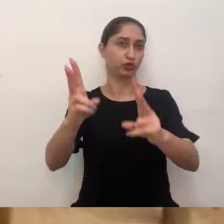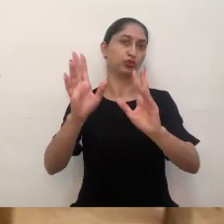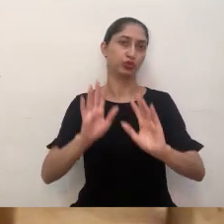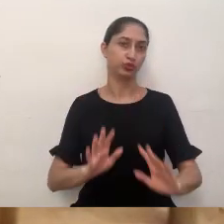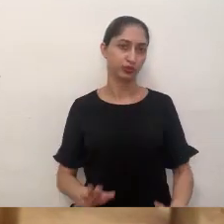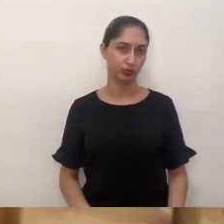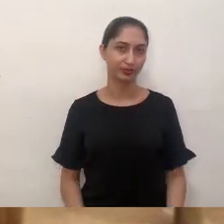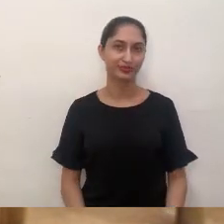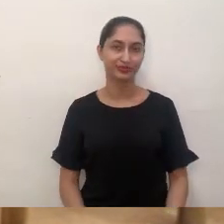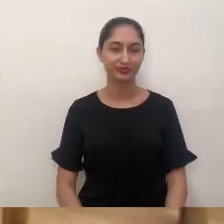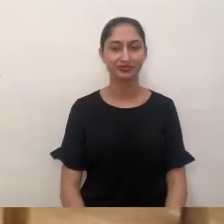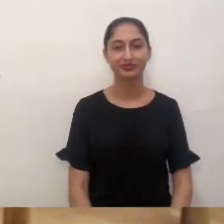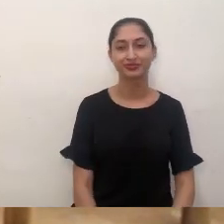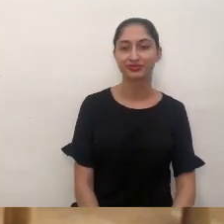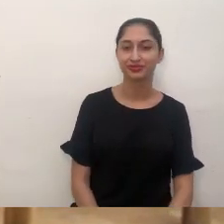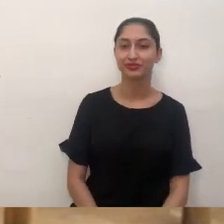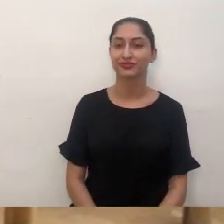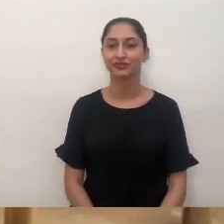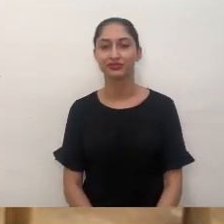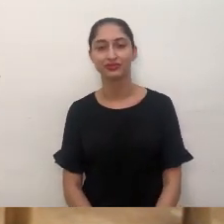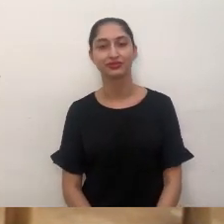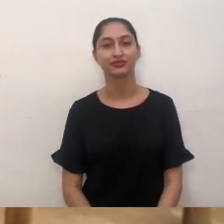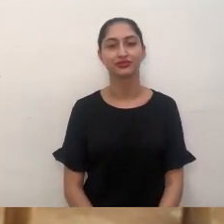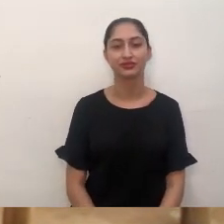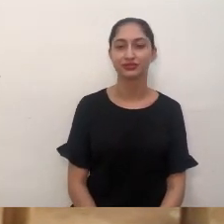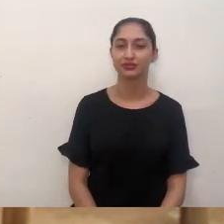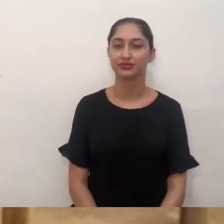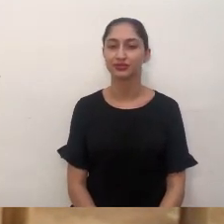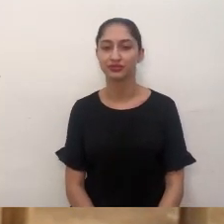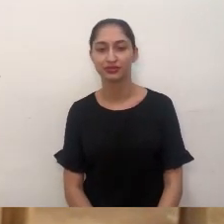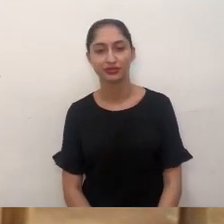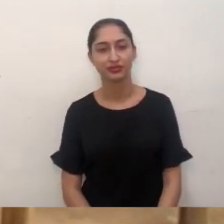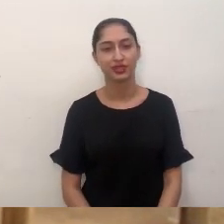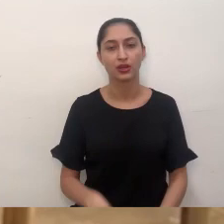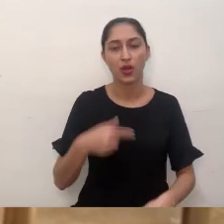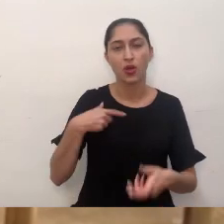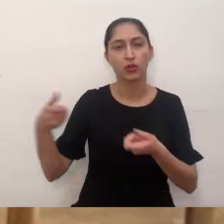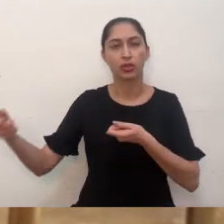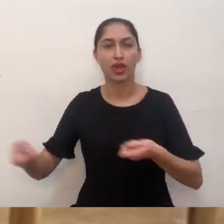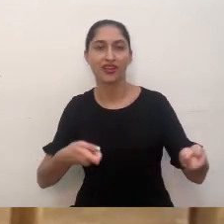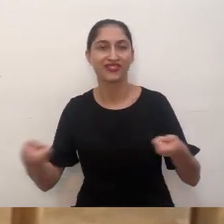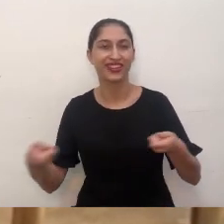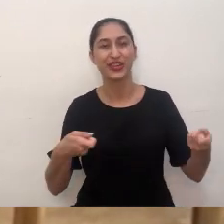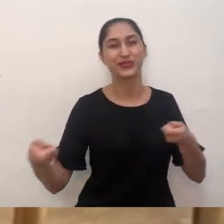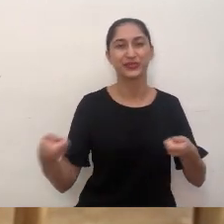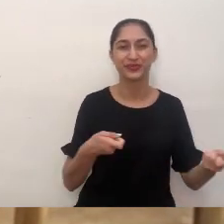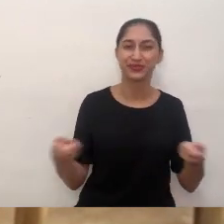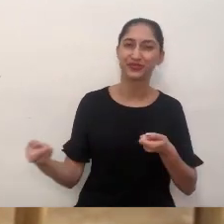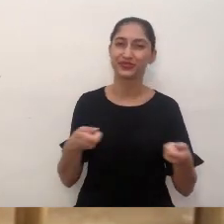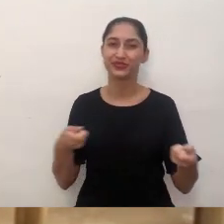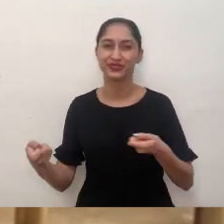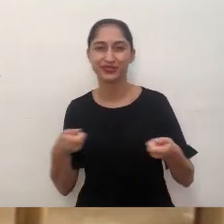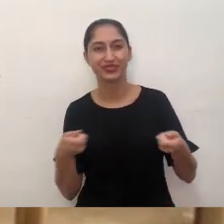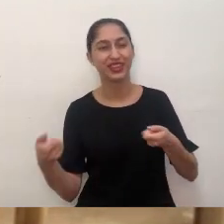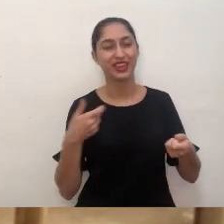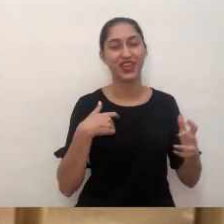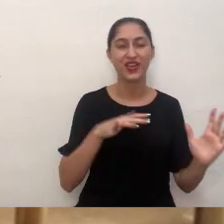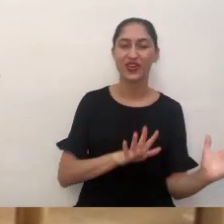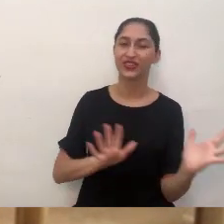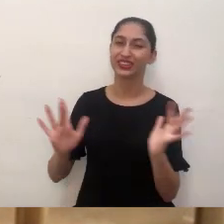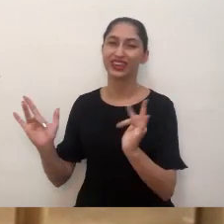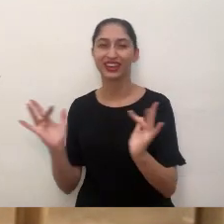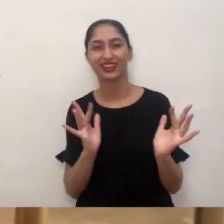na peneira, estava peneirando, estava no